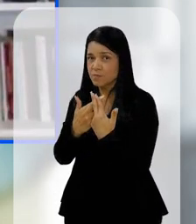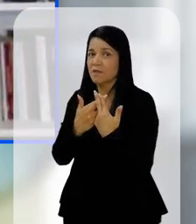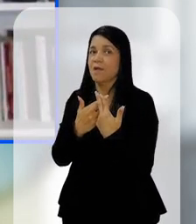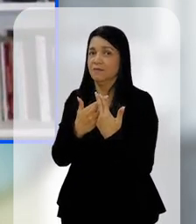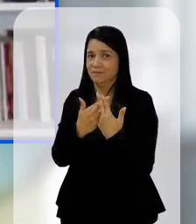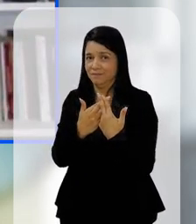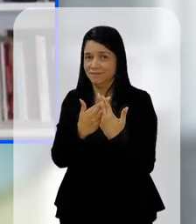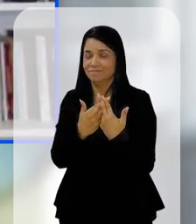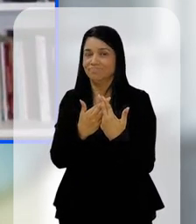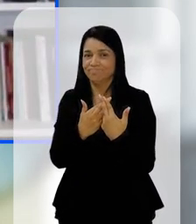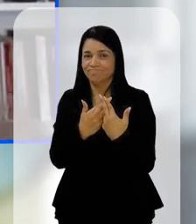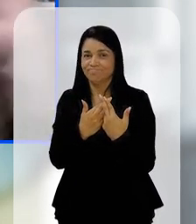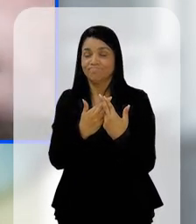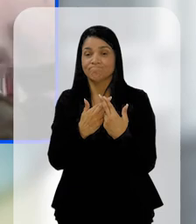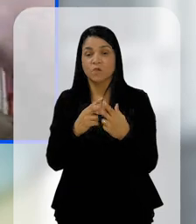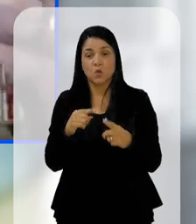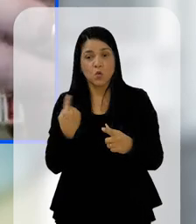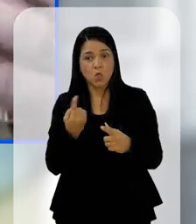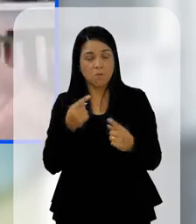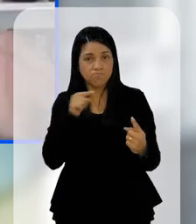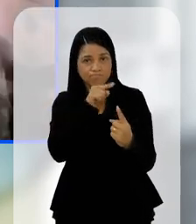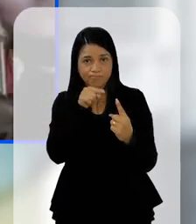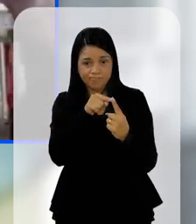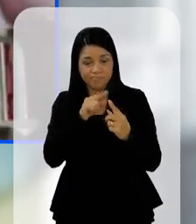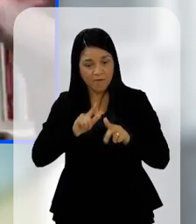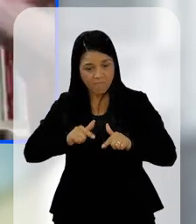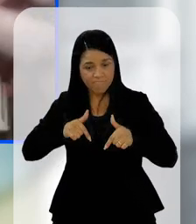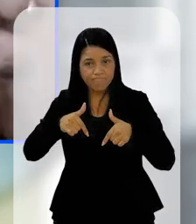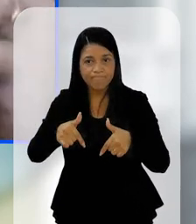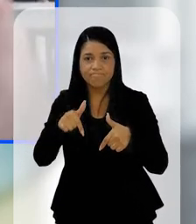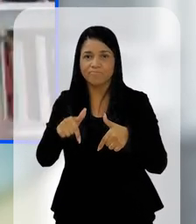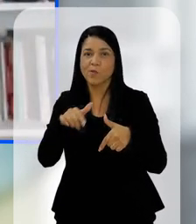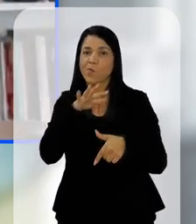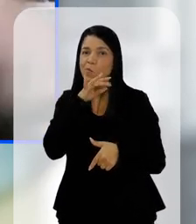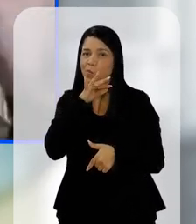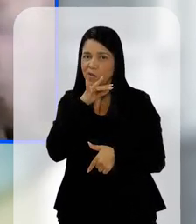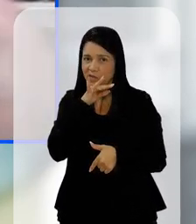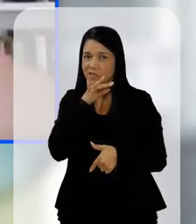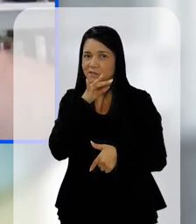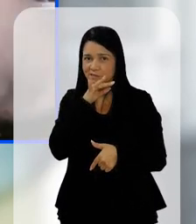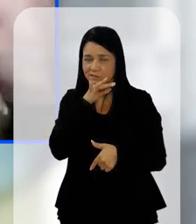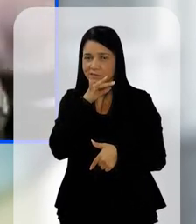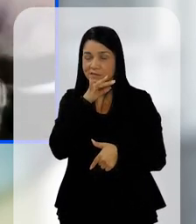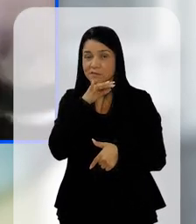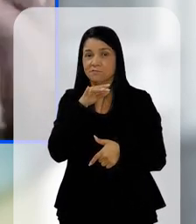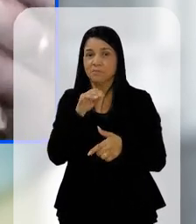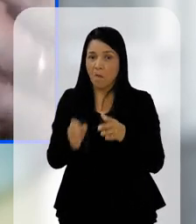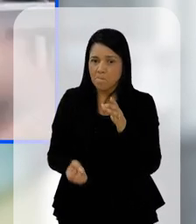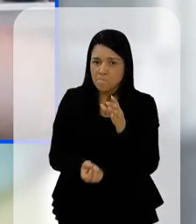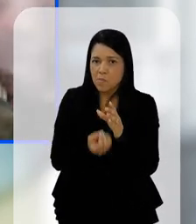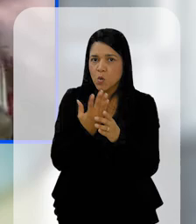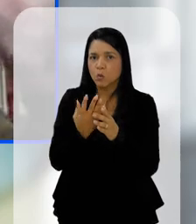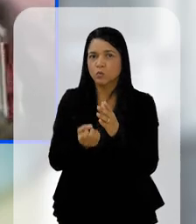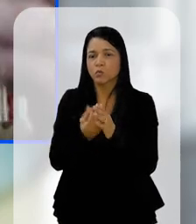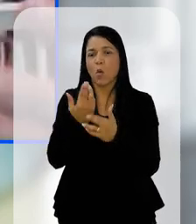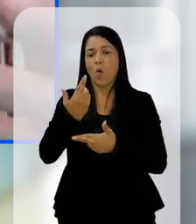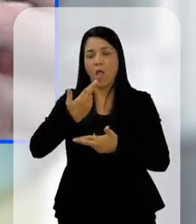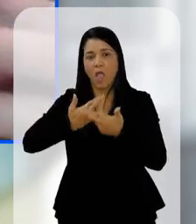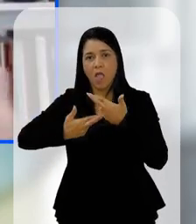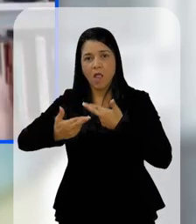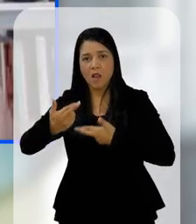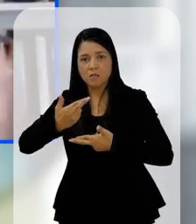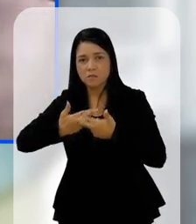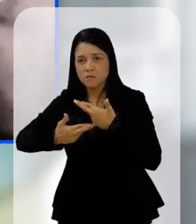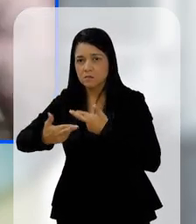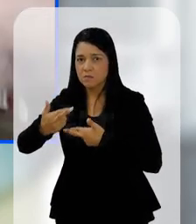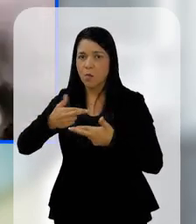tem muito a ver com as nossas práticas ruins, né? Práticas de formas de produção, nosso relacionamento